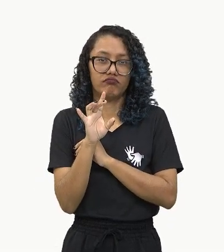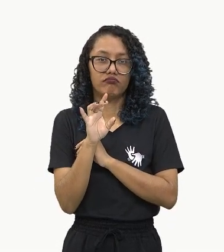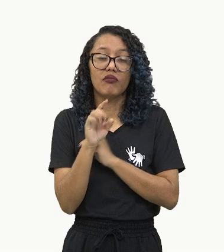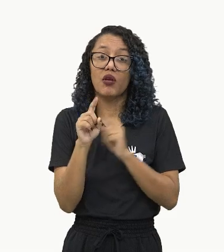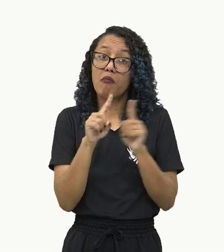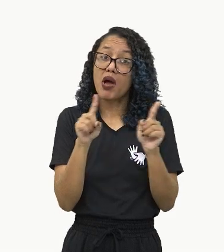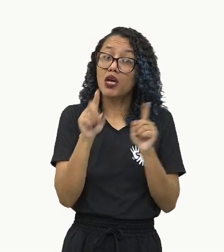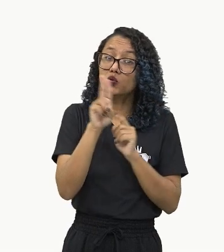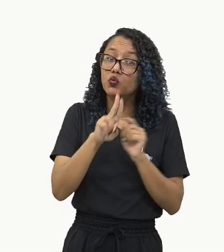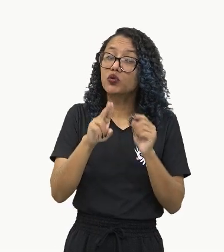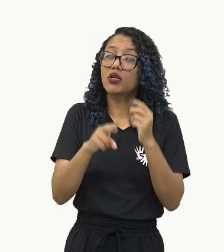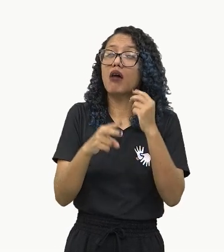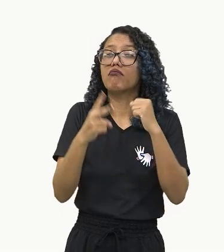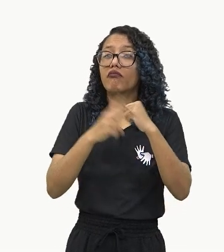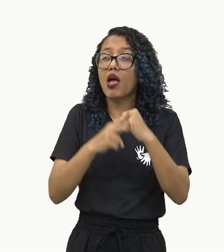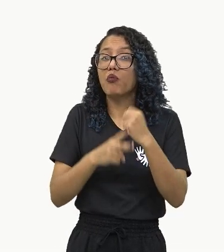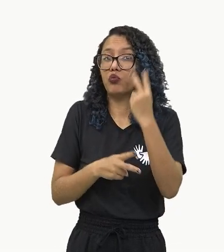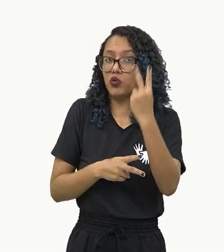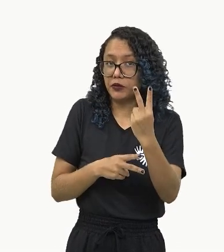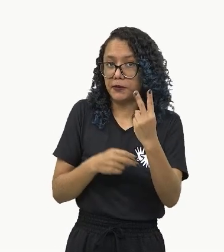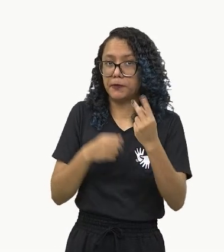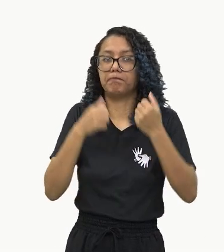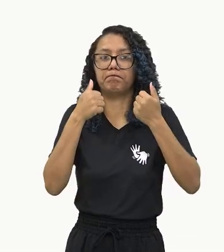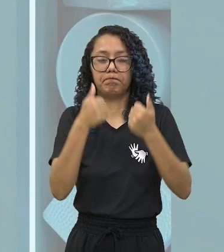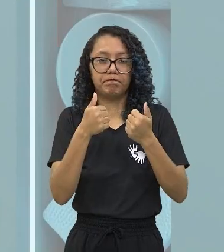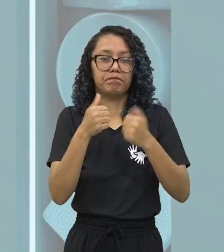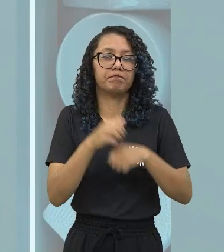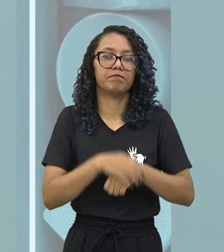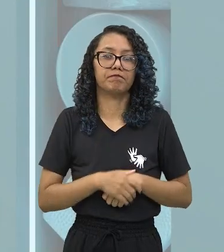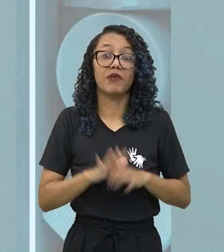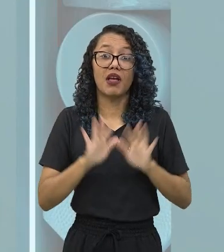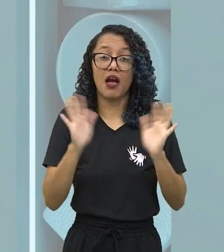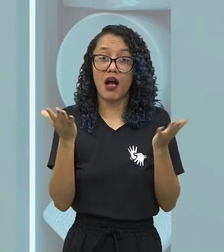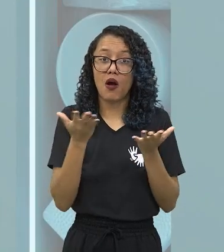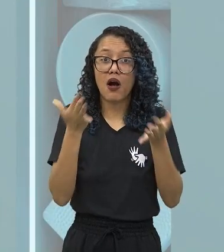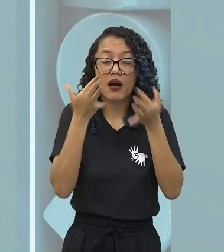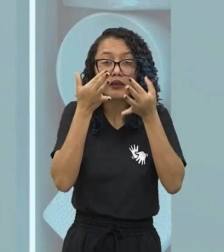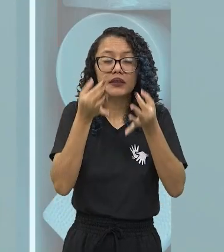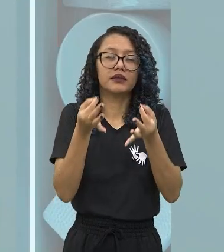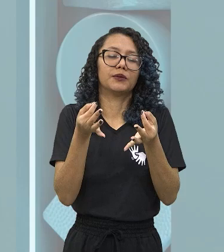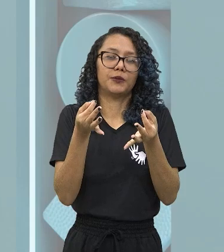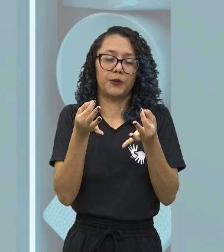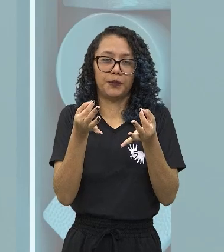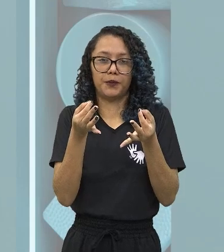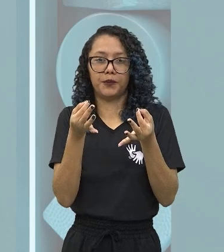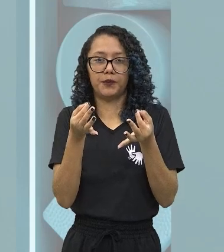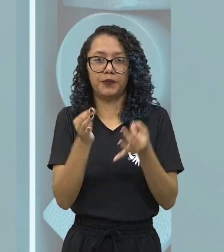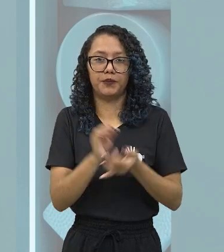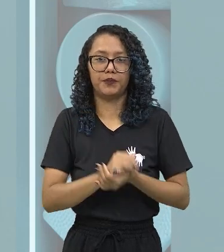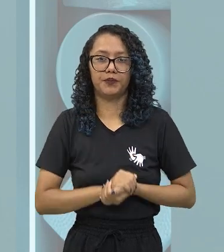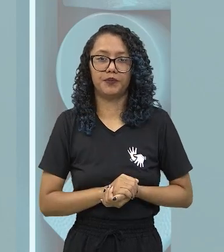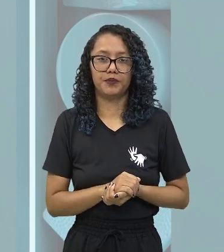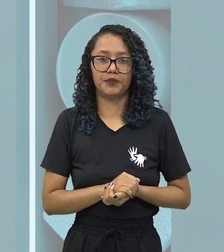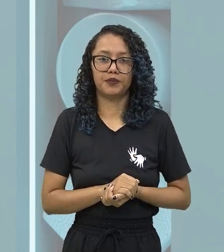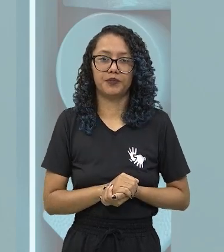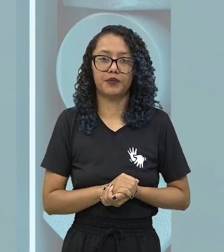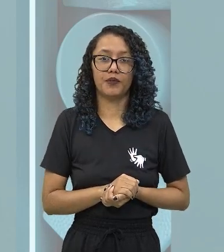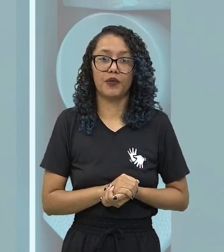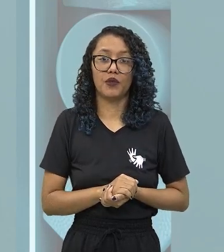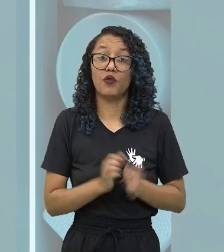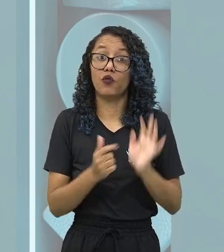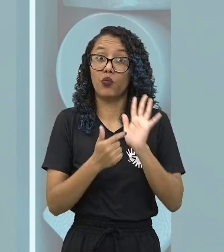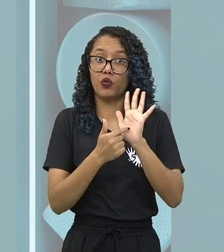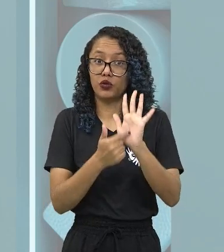a todos vocês agora que observem, né, que estejam atentos para o que eu trouxe